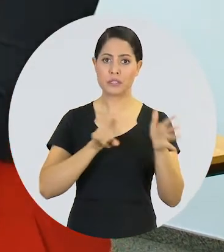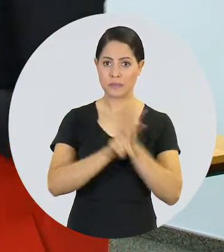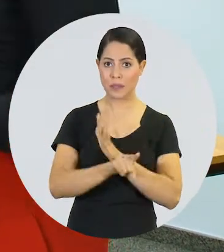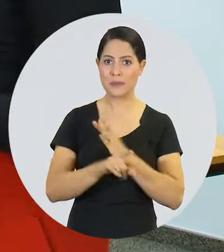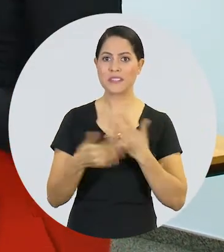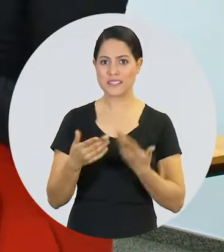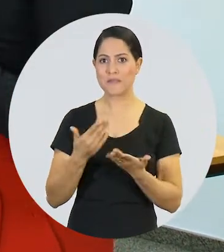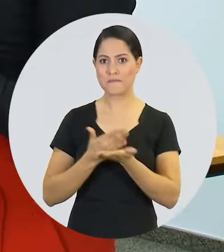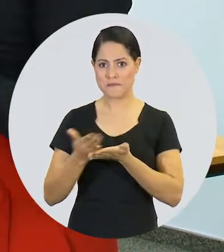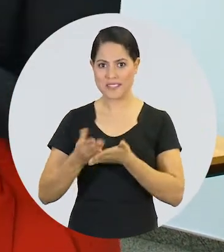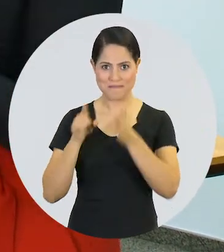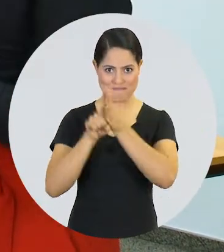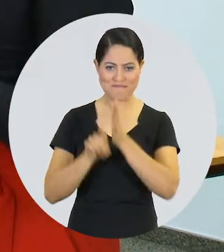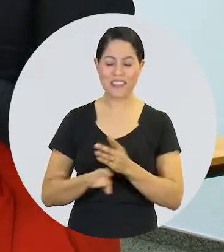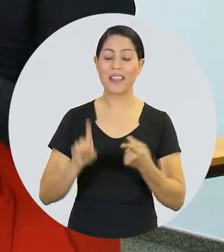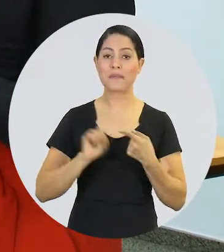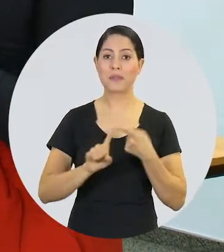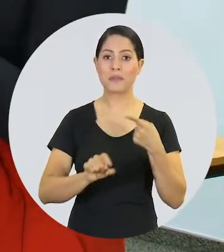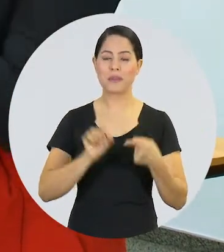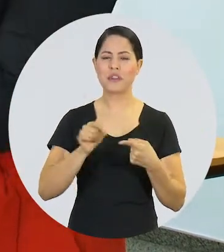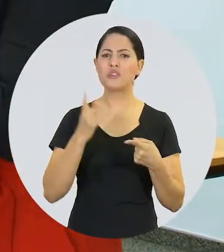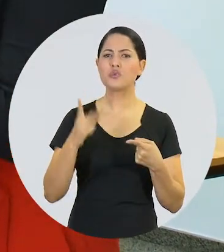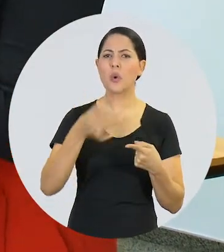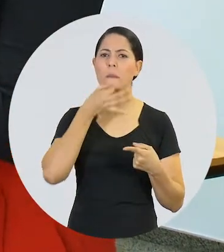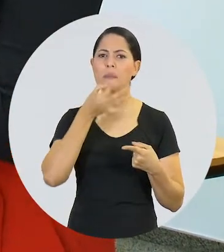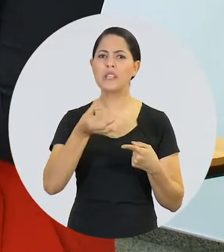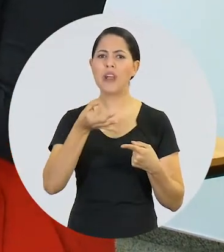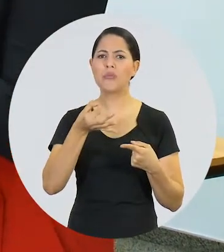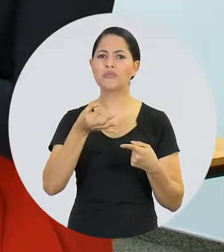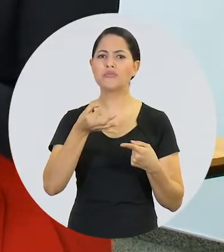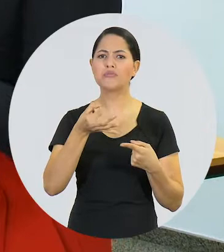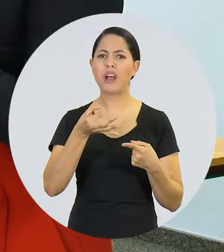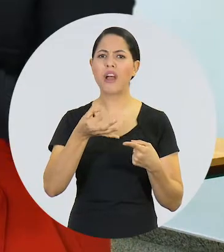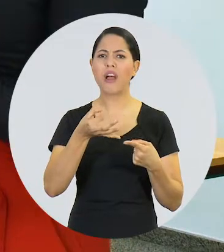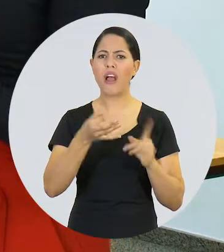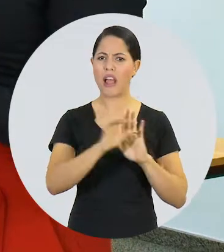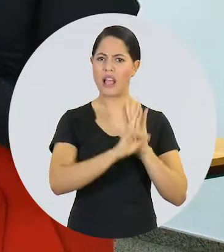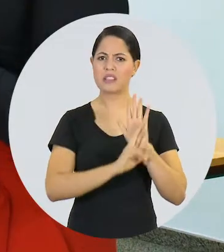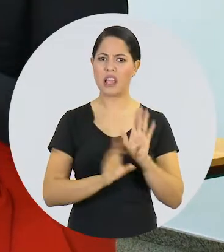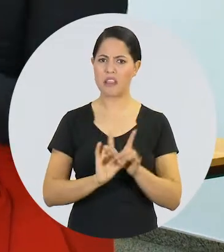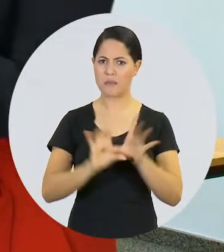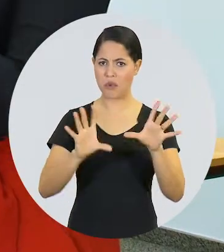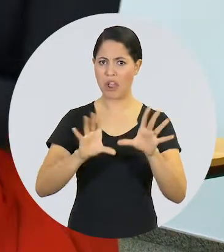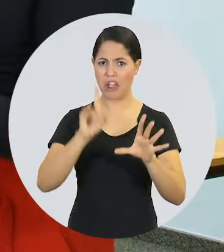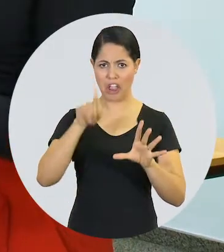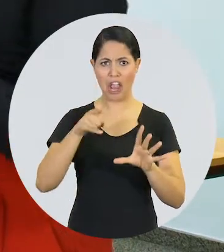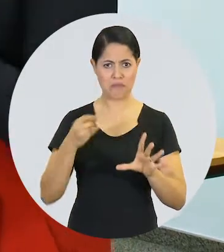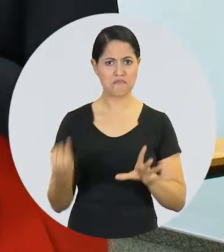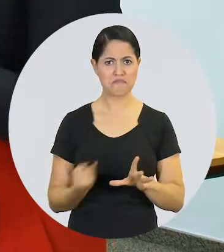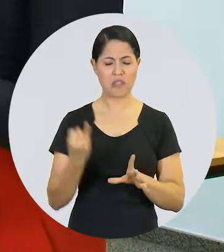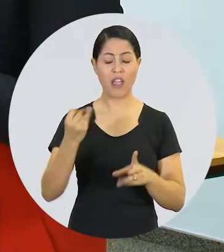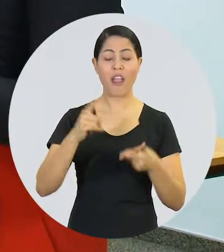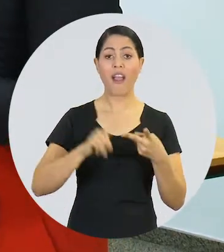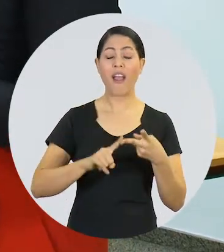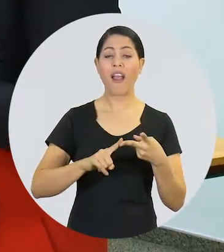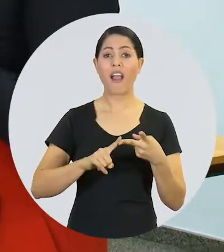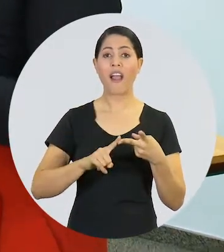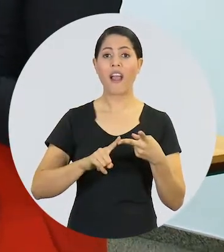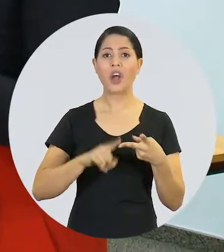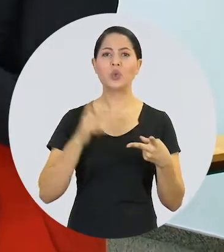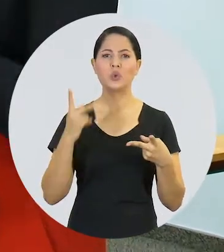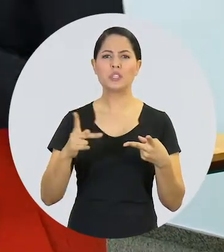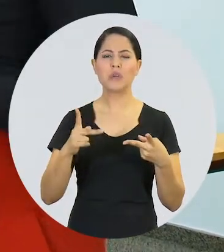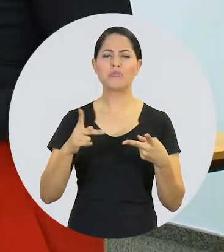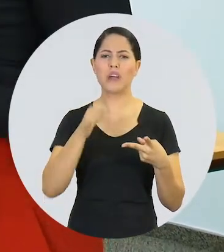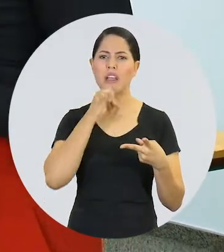começar com elas para o senhor. A primeira delas é, na sua opinião, o regime democrático é o ideal? E a segunda pergunta, no